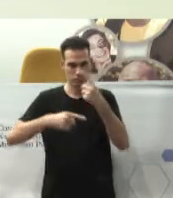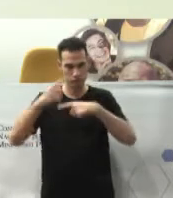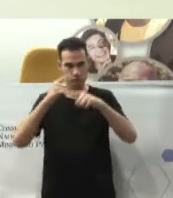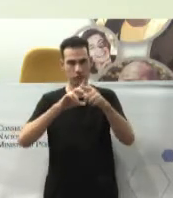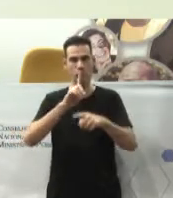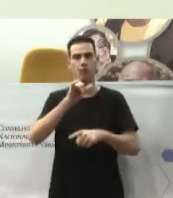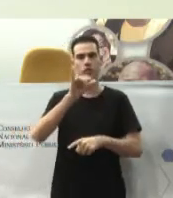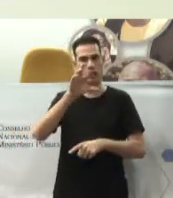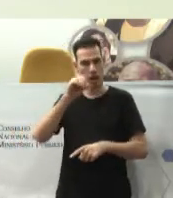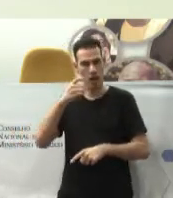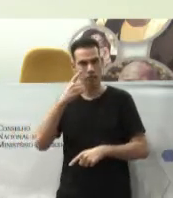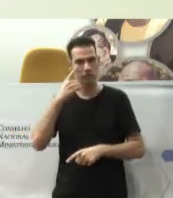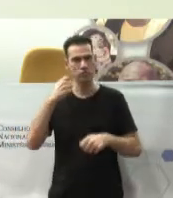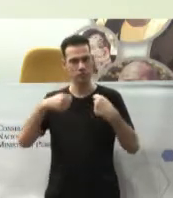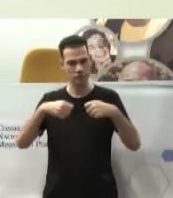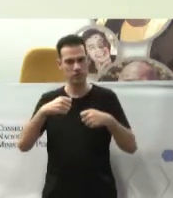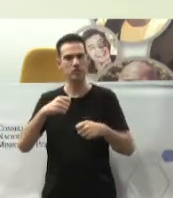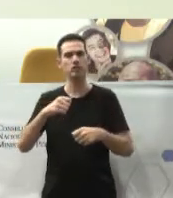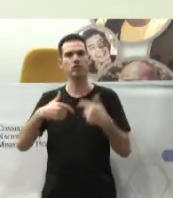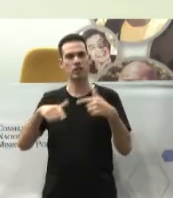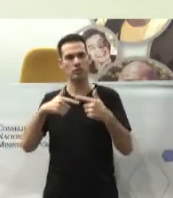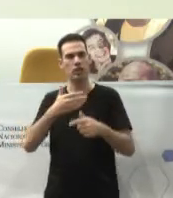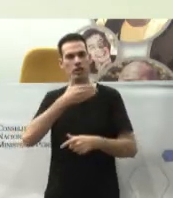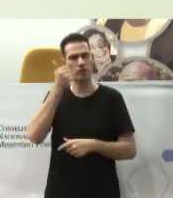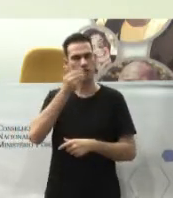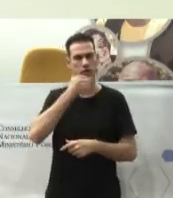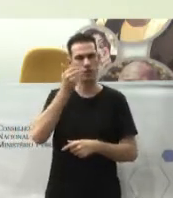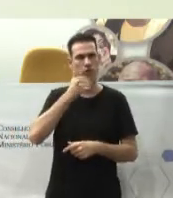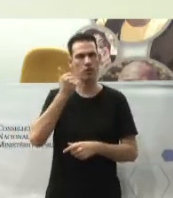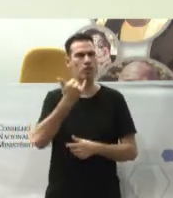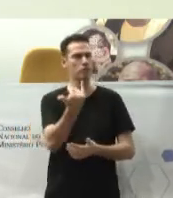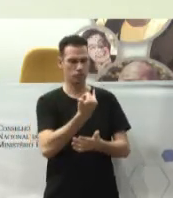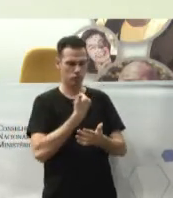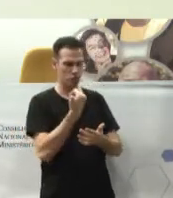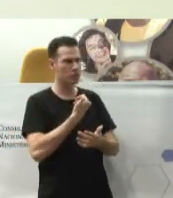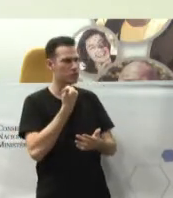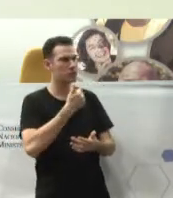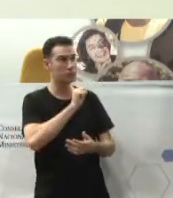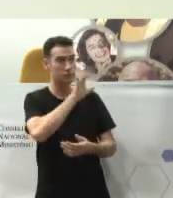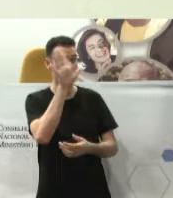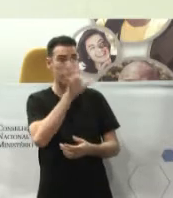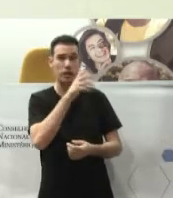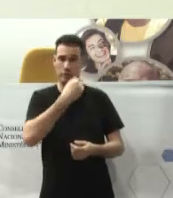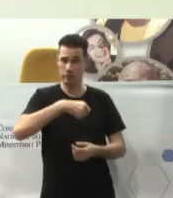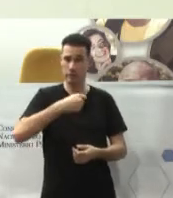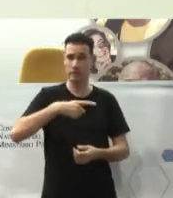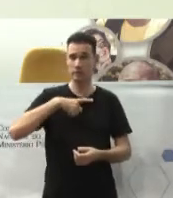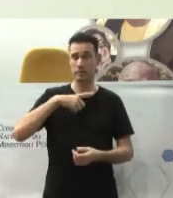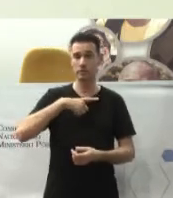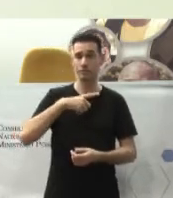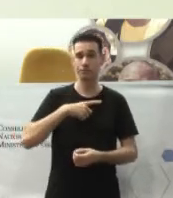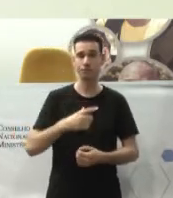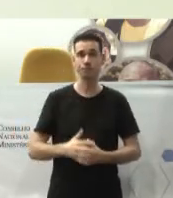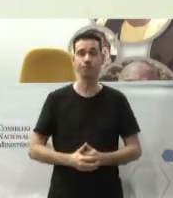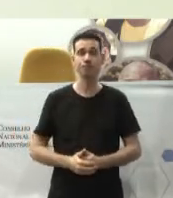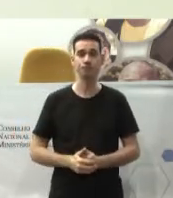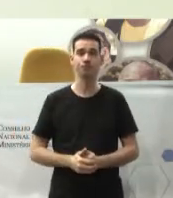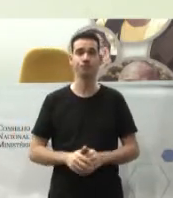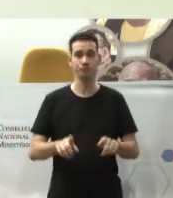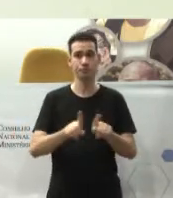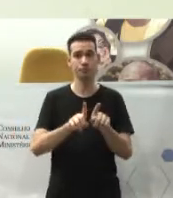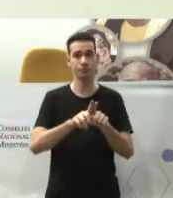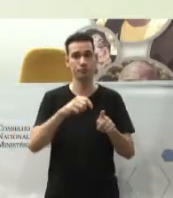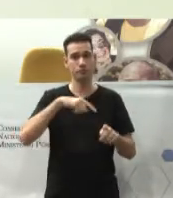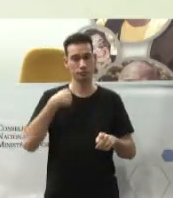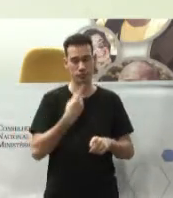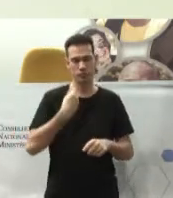melhor os nossos dados, nós temos que ter um centro de informações que nos deixe claros os dados que nós precisamos coletar. E nós